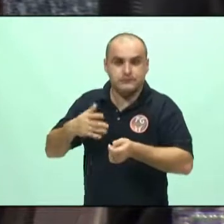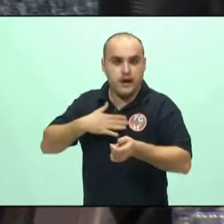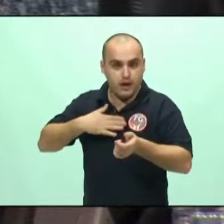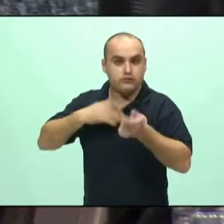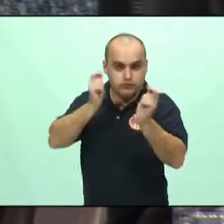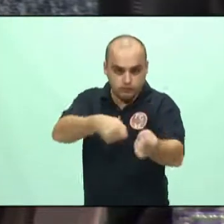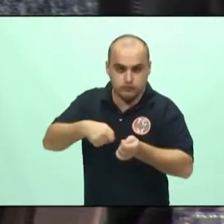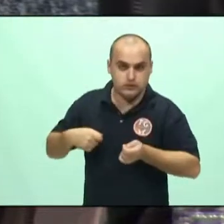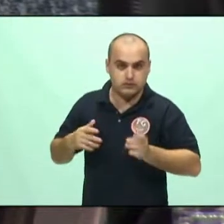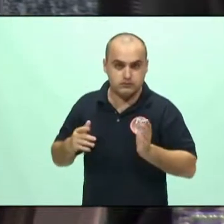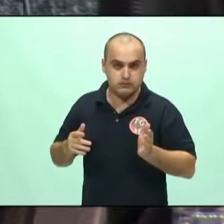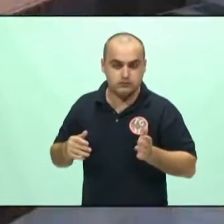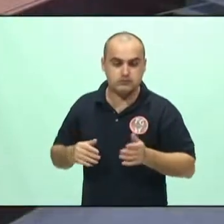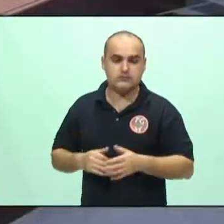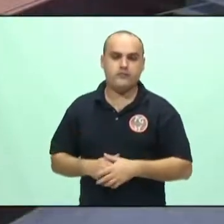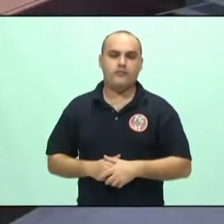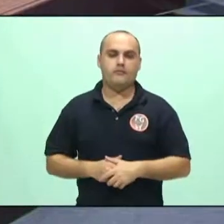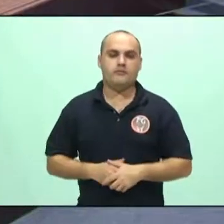vocês